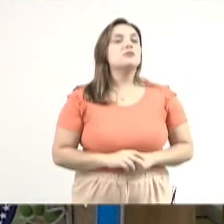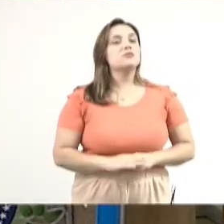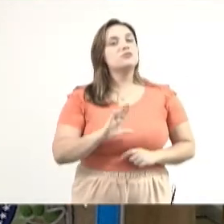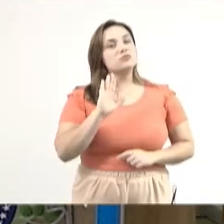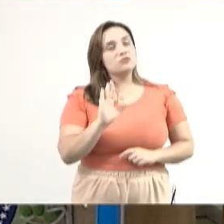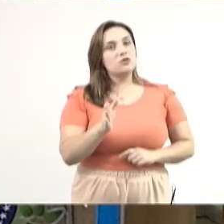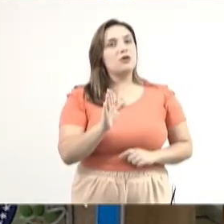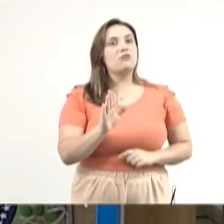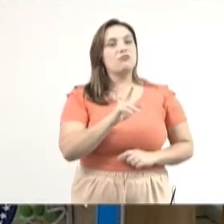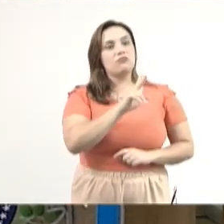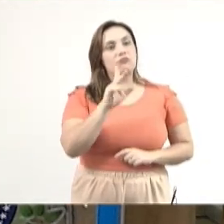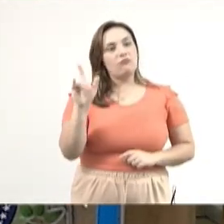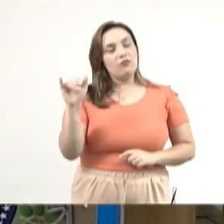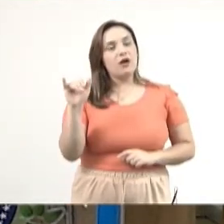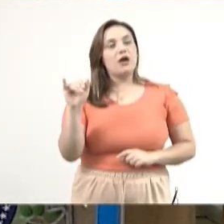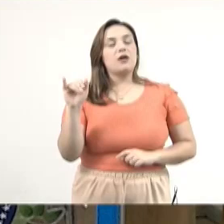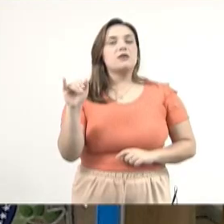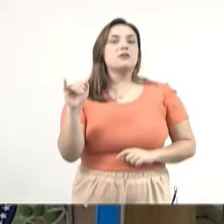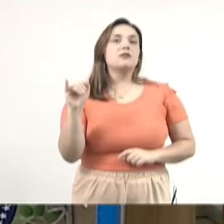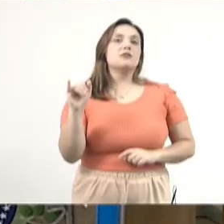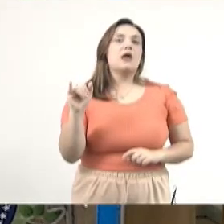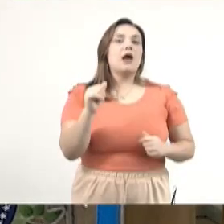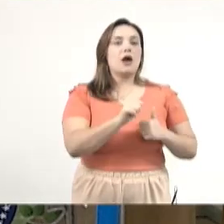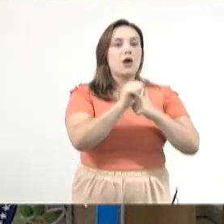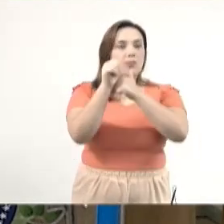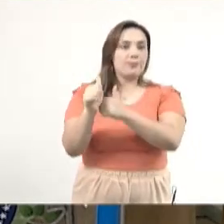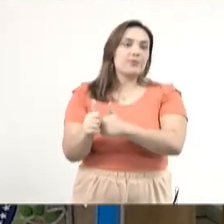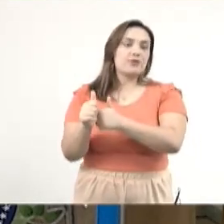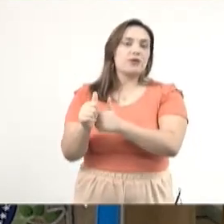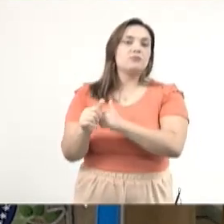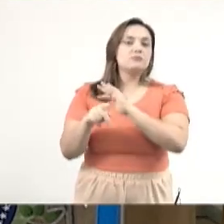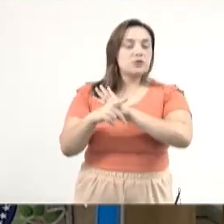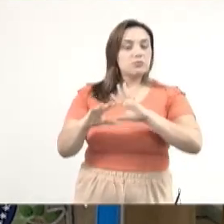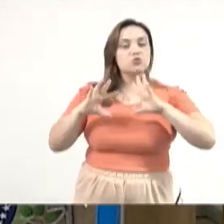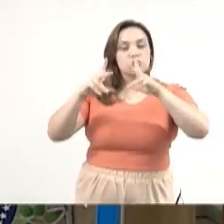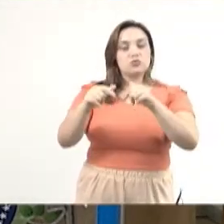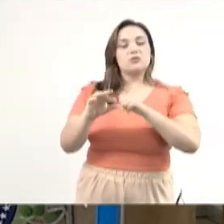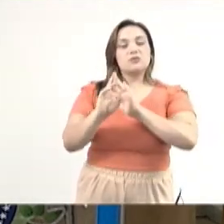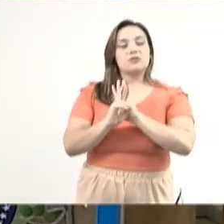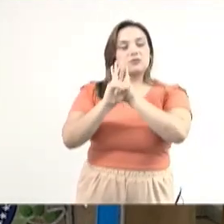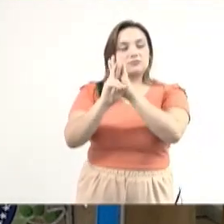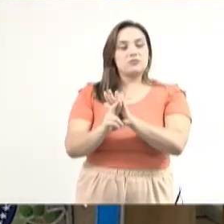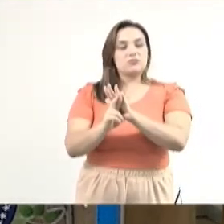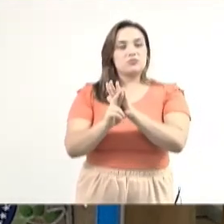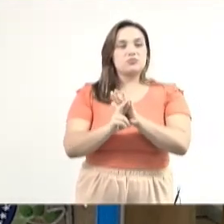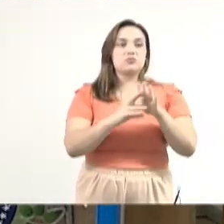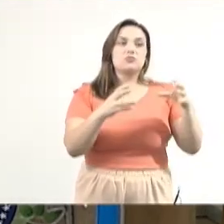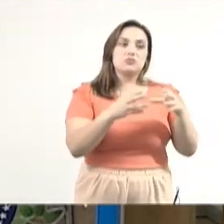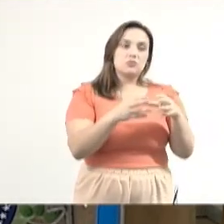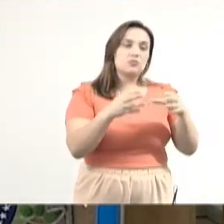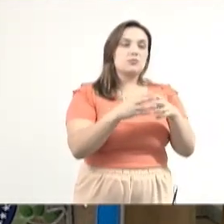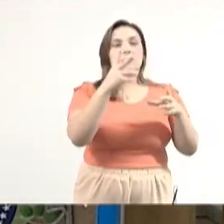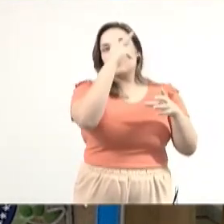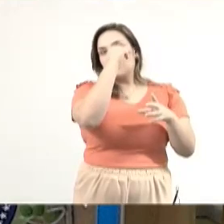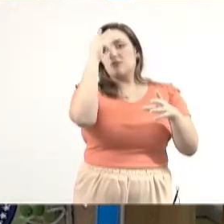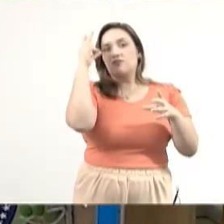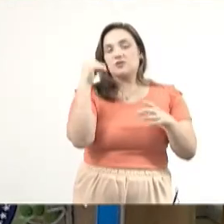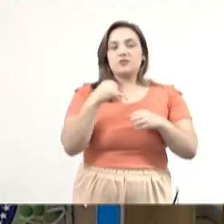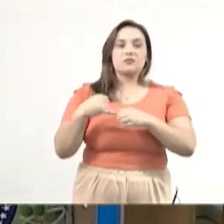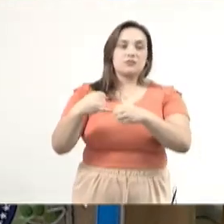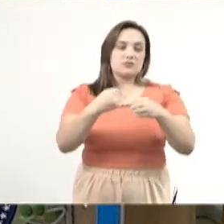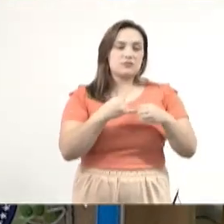vivo, acompanhando a movimentação já aqui de todos os representantes de entidades, prefeitos do